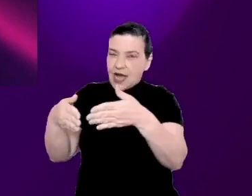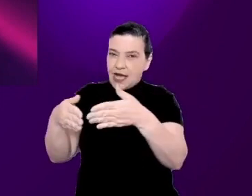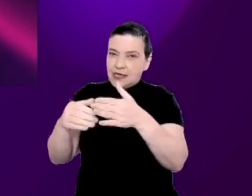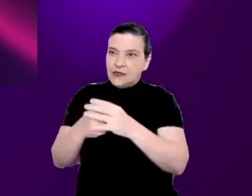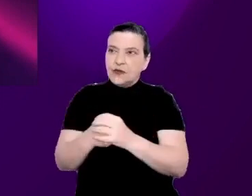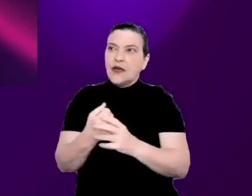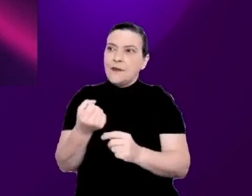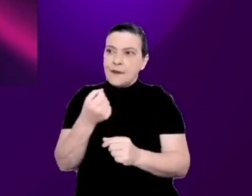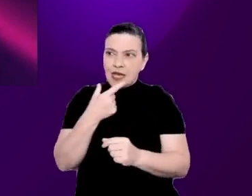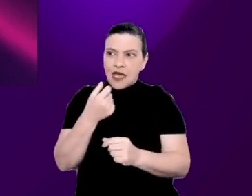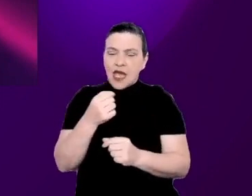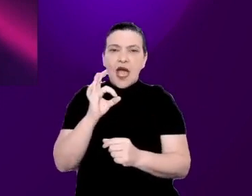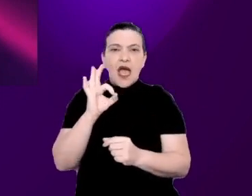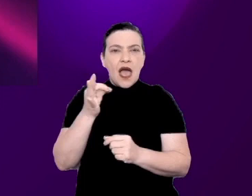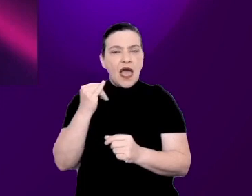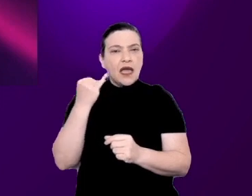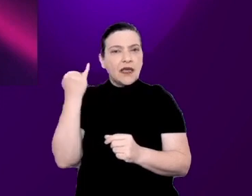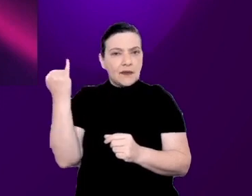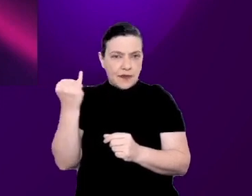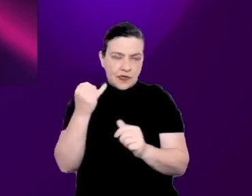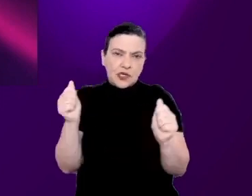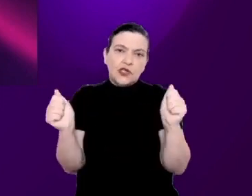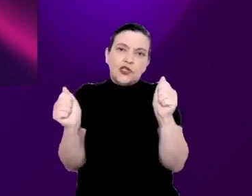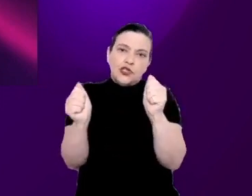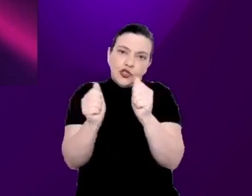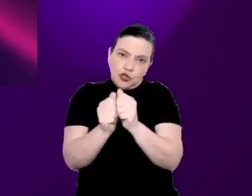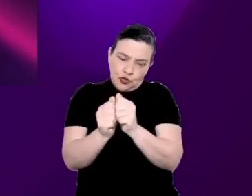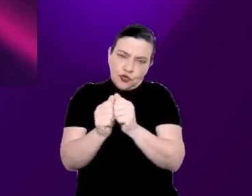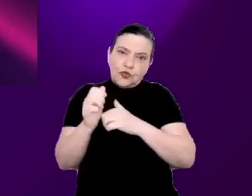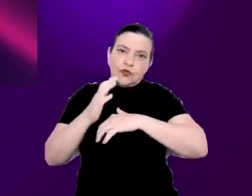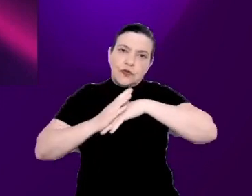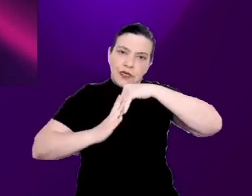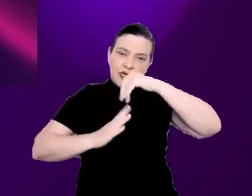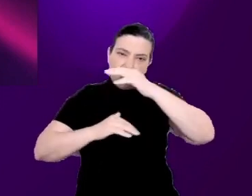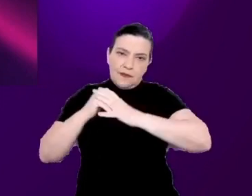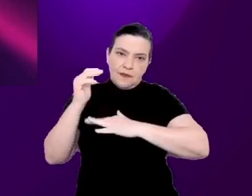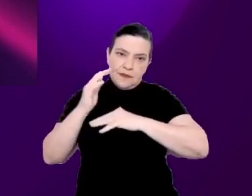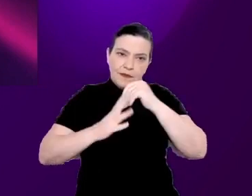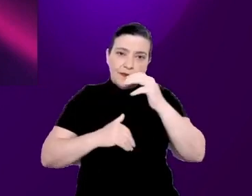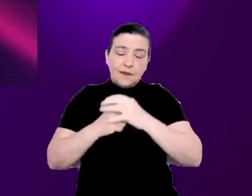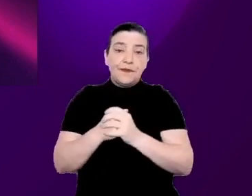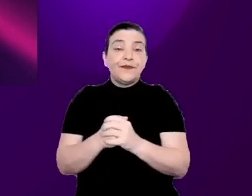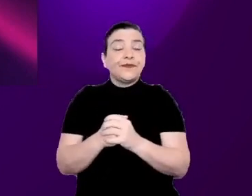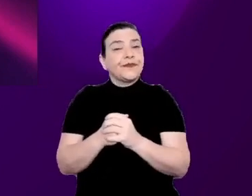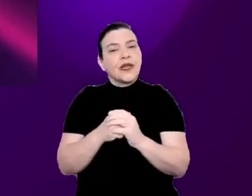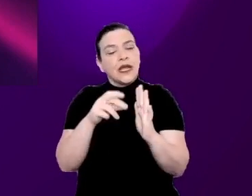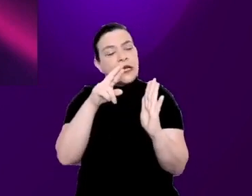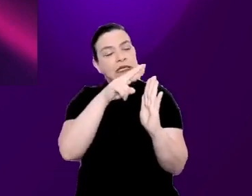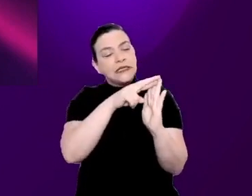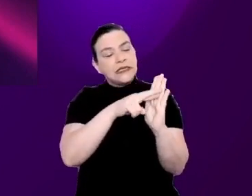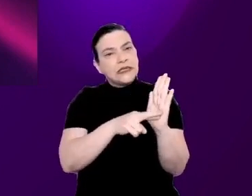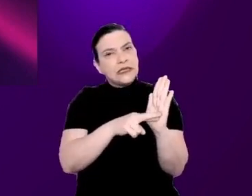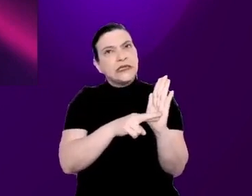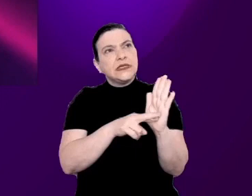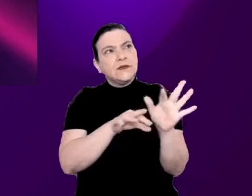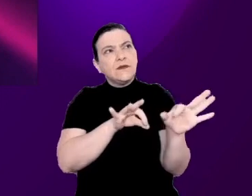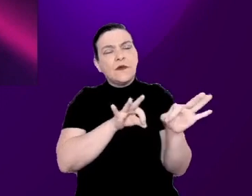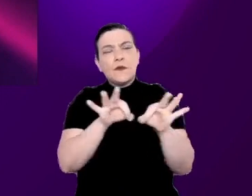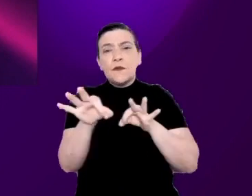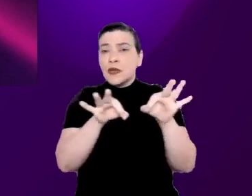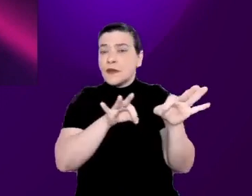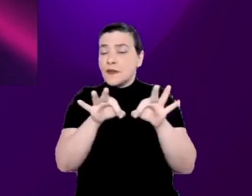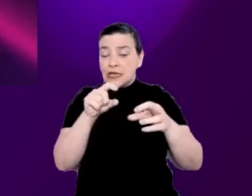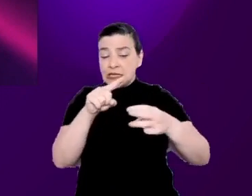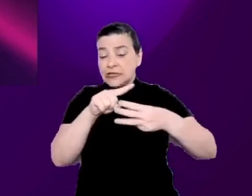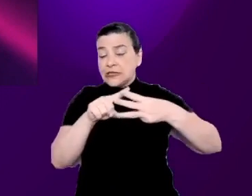muito sentido, junto com a equipe de práticas médicas, né? E essas diretrizes, elas foram desenhadas com 3